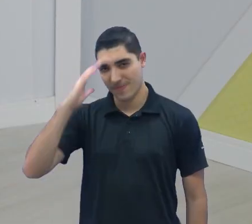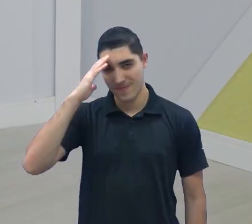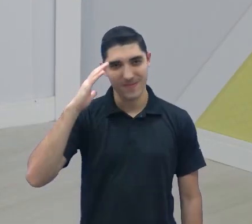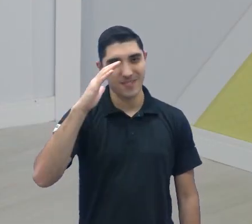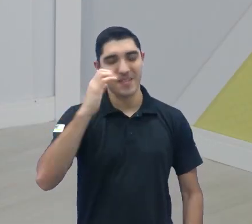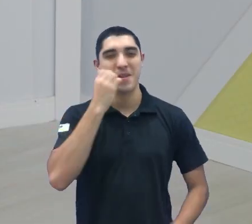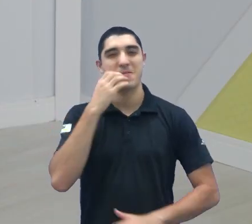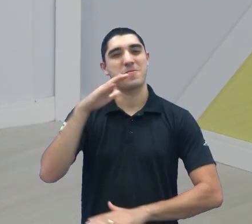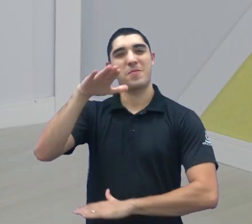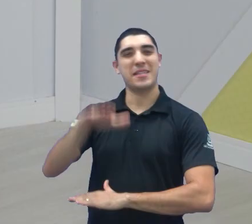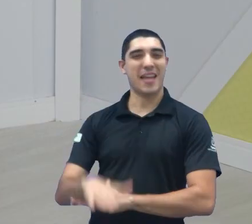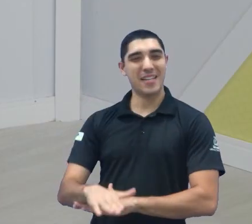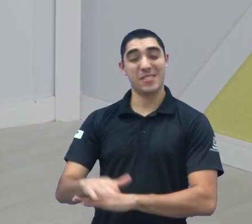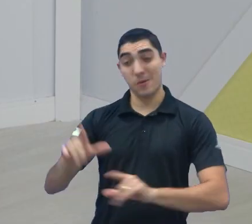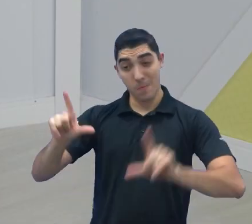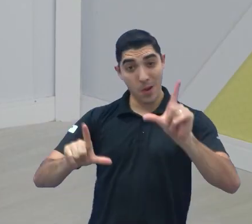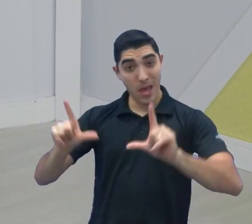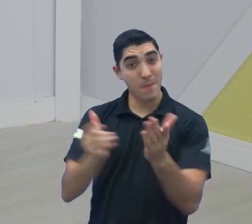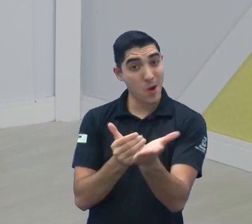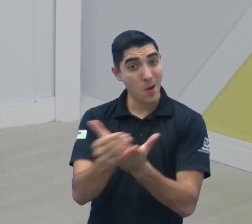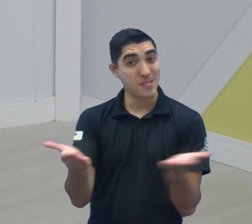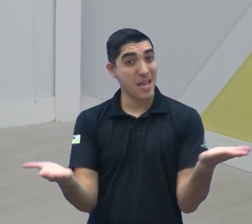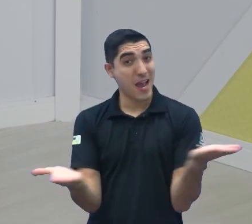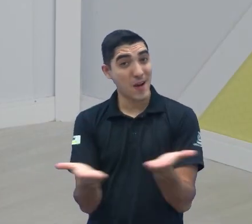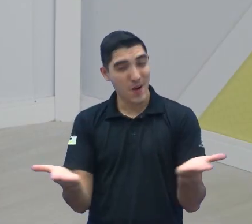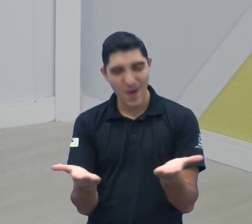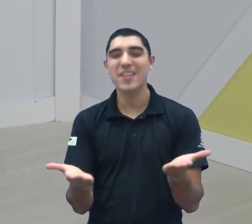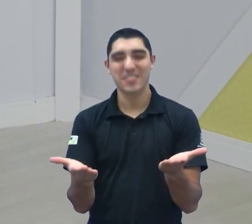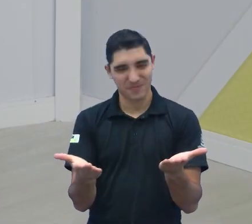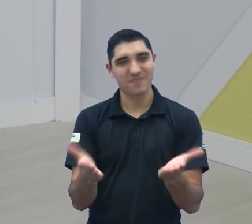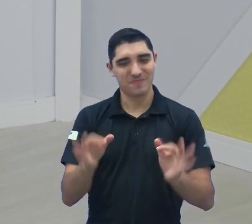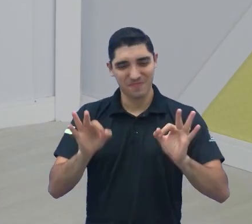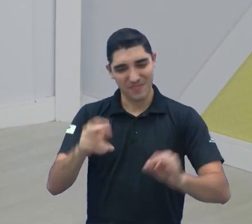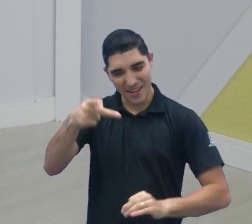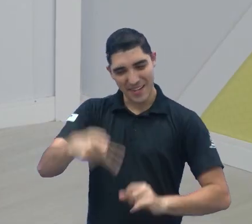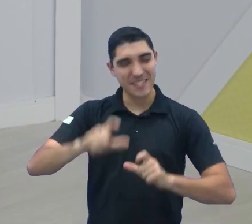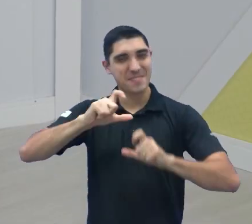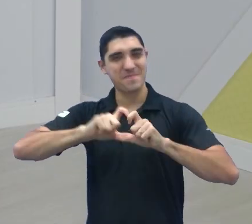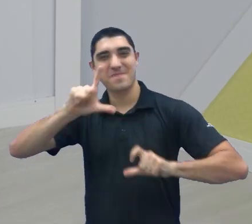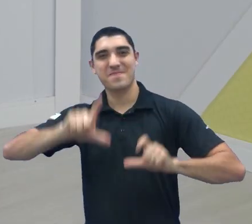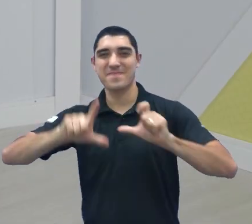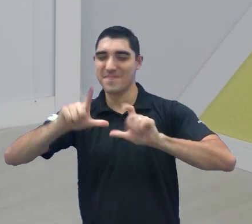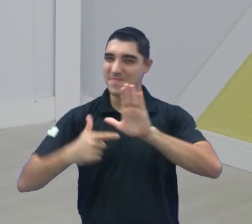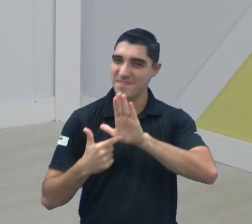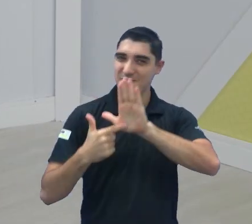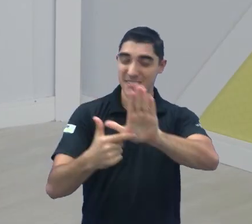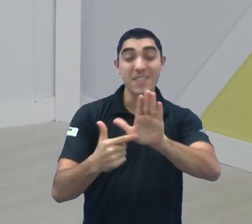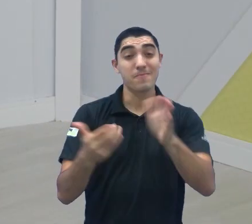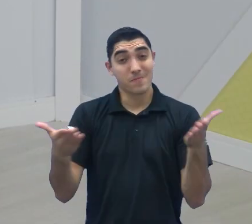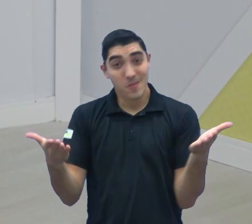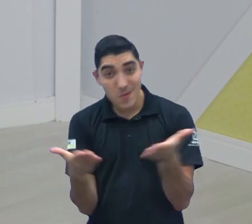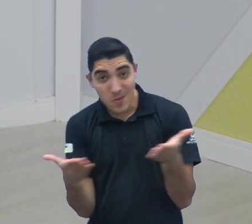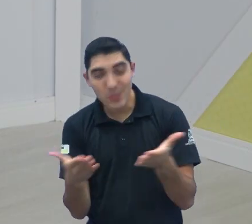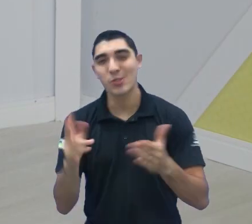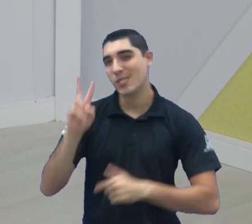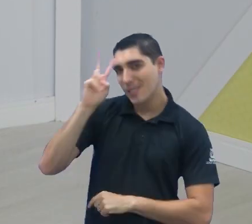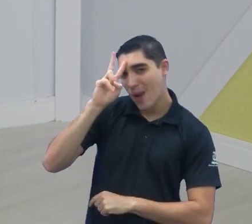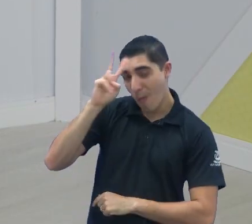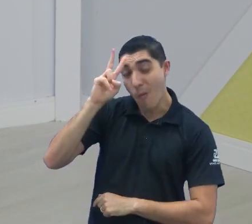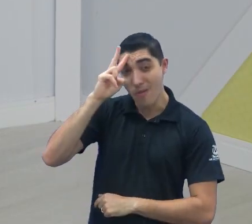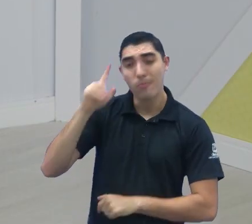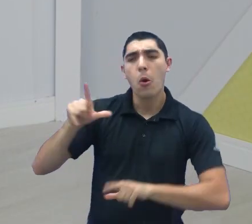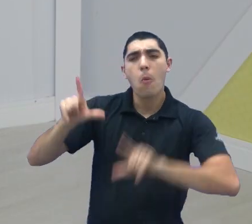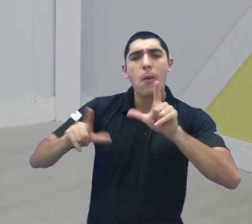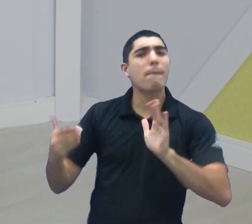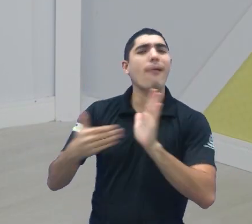tarde para você. Tá começando ao vivaço o programa Hora do Esporte aqui na tela da TV Câmara de São José dos Campos. Vamos juntos nesta segunda-feira até às